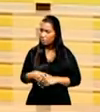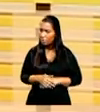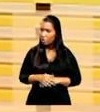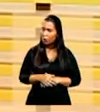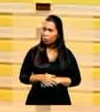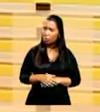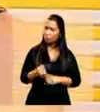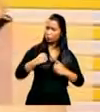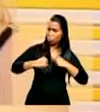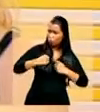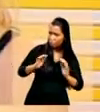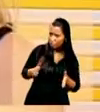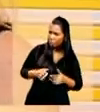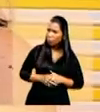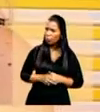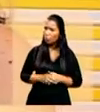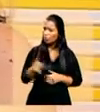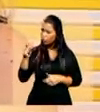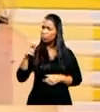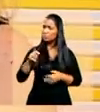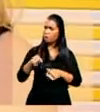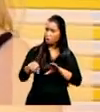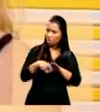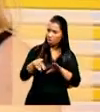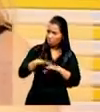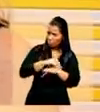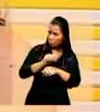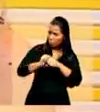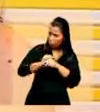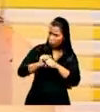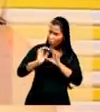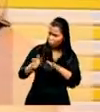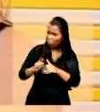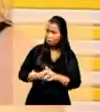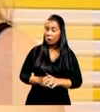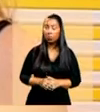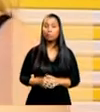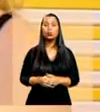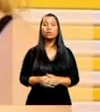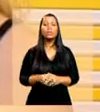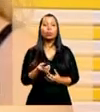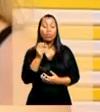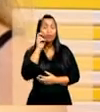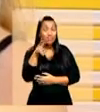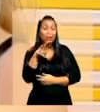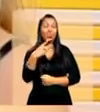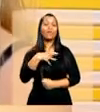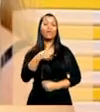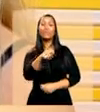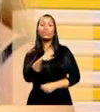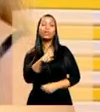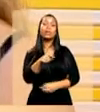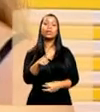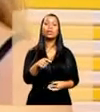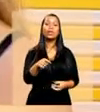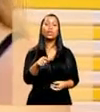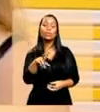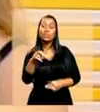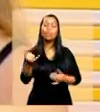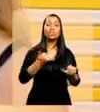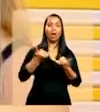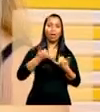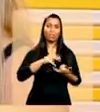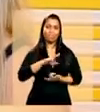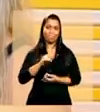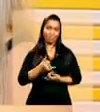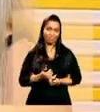tarefa, você tomou banho, você lavou o seu tênis, né? E não escuta o que essa criança, esse